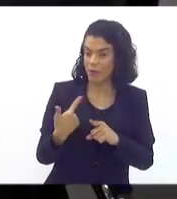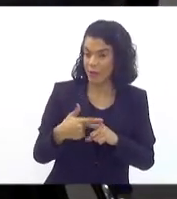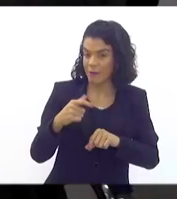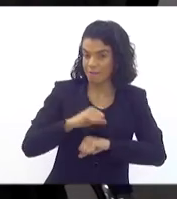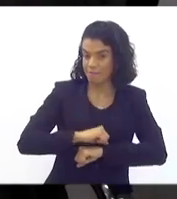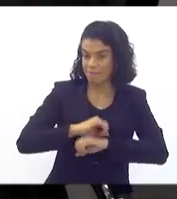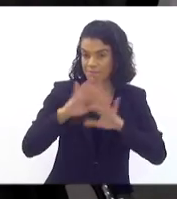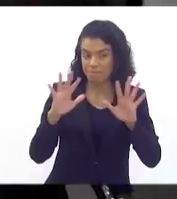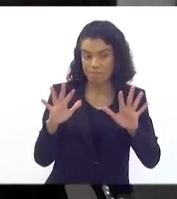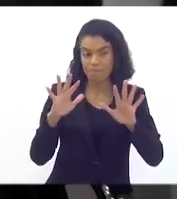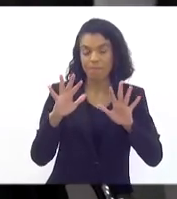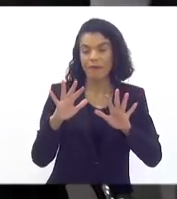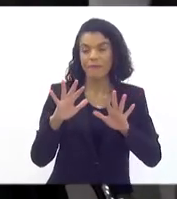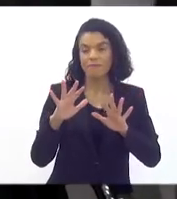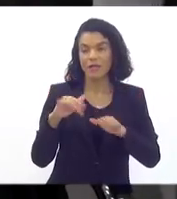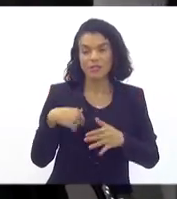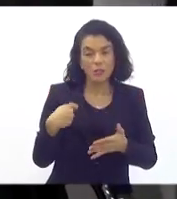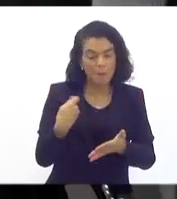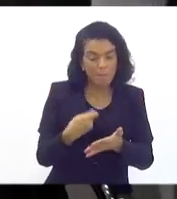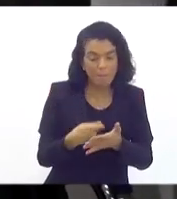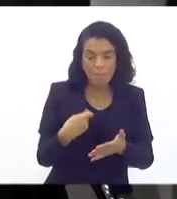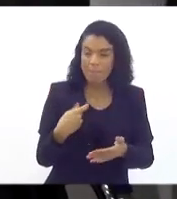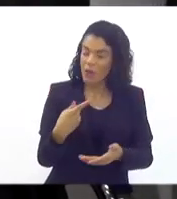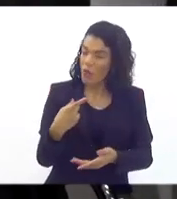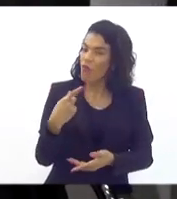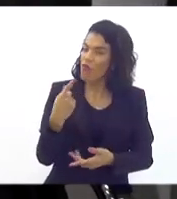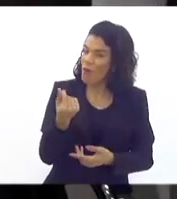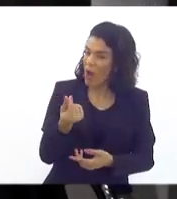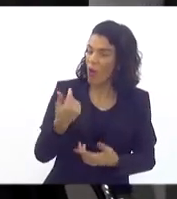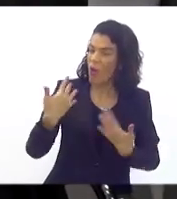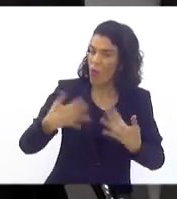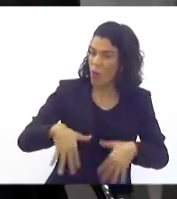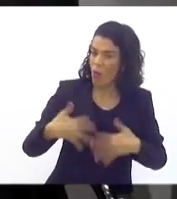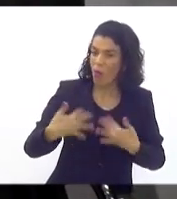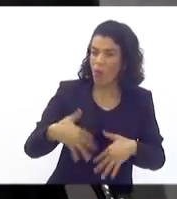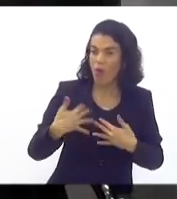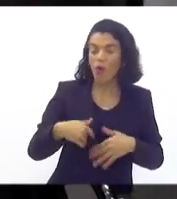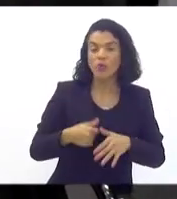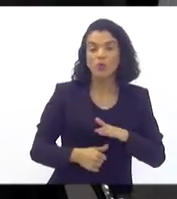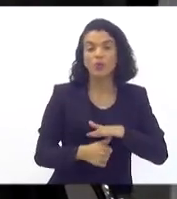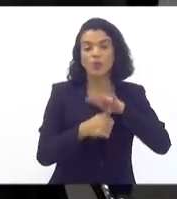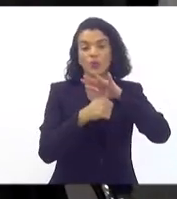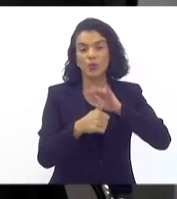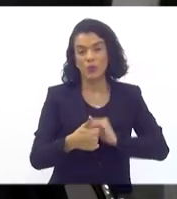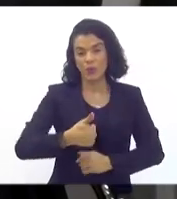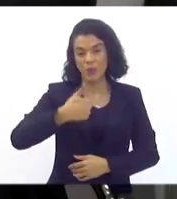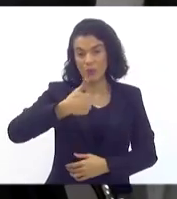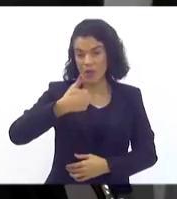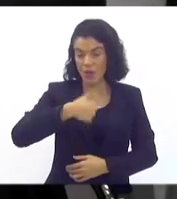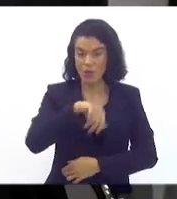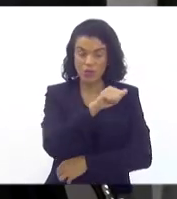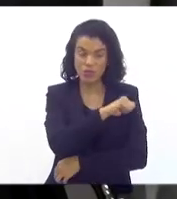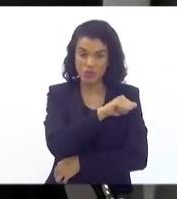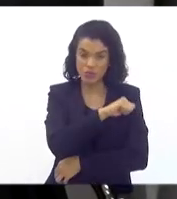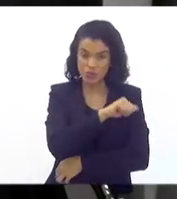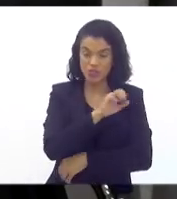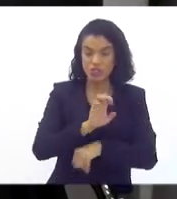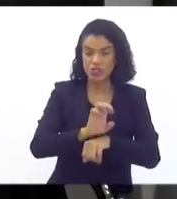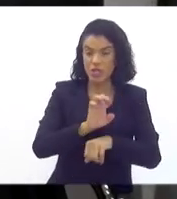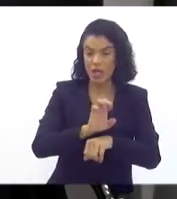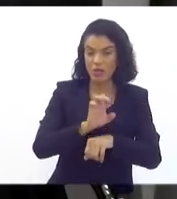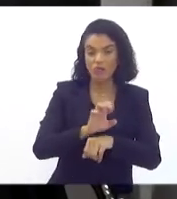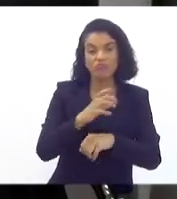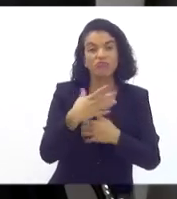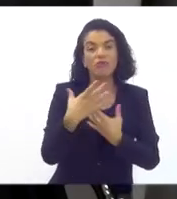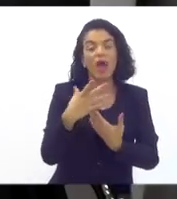é esse a gente paga um preço disse isso da vez passada do pioneirismo o estado do Rio de Janeiro foi o primeiro no país adotar